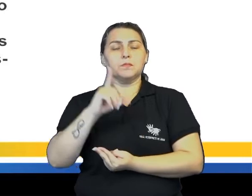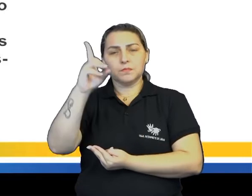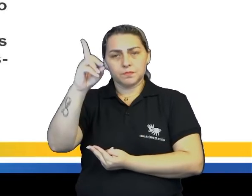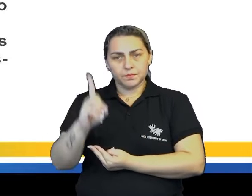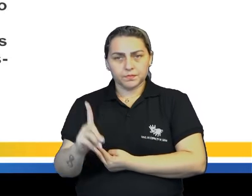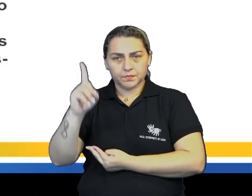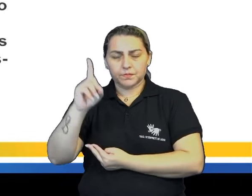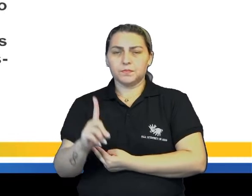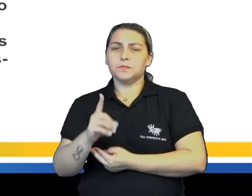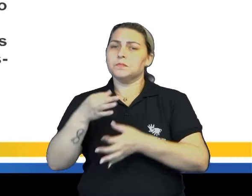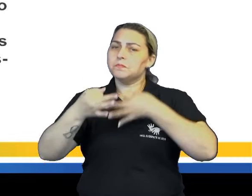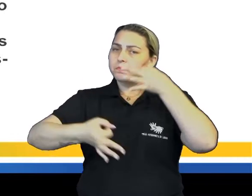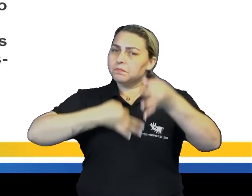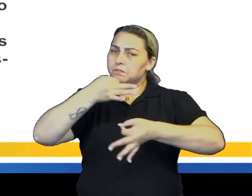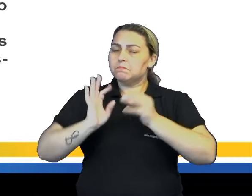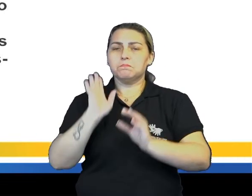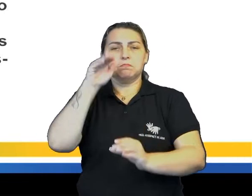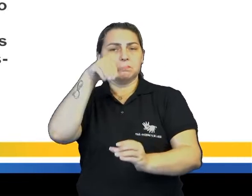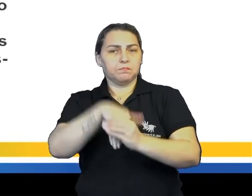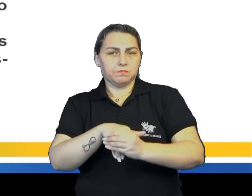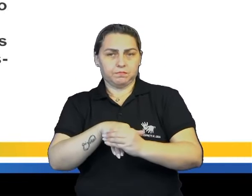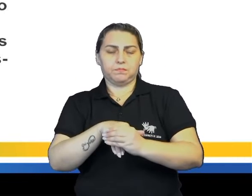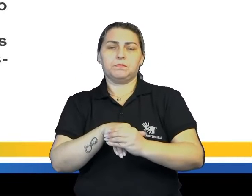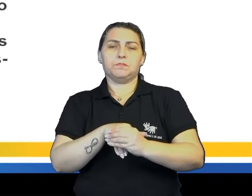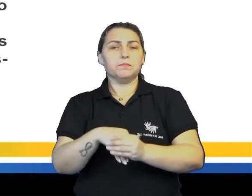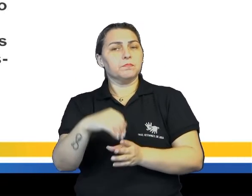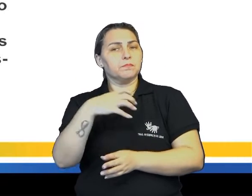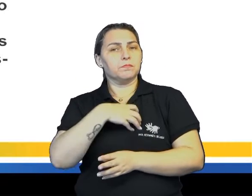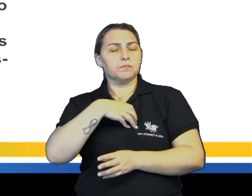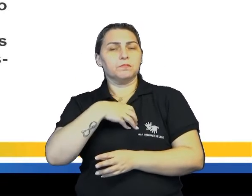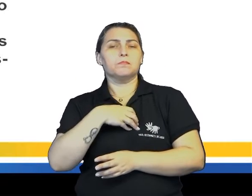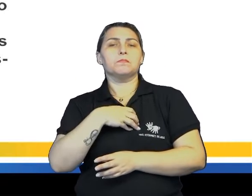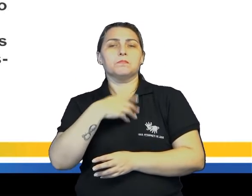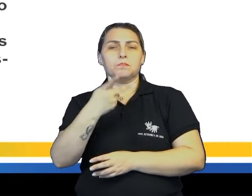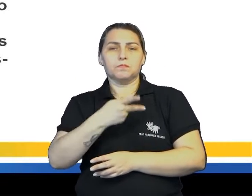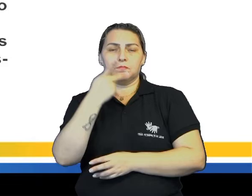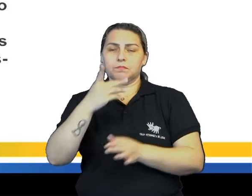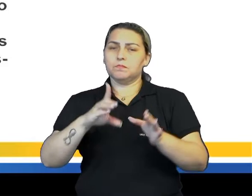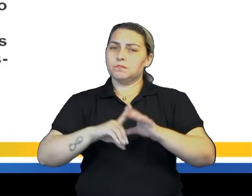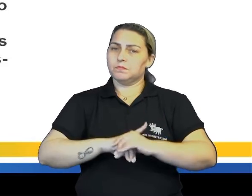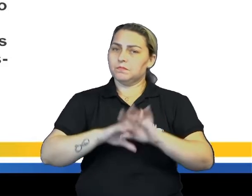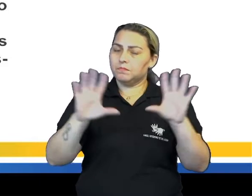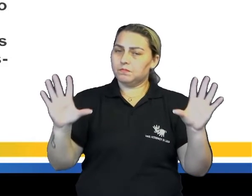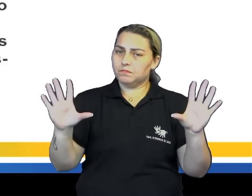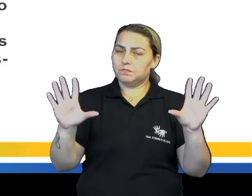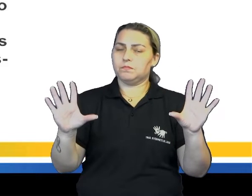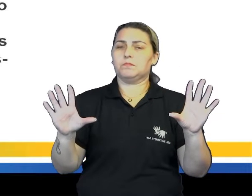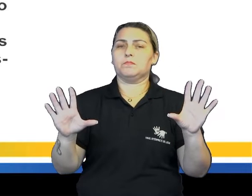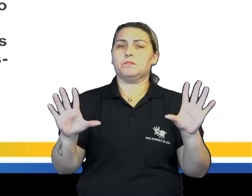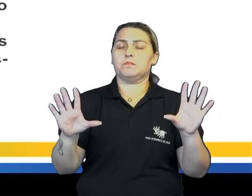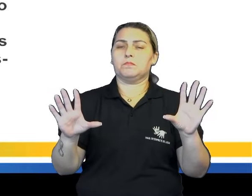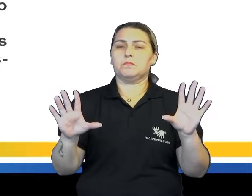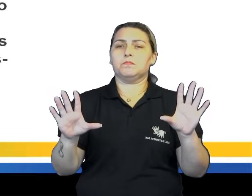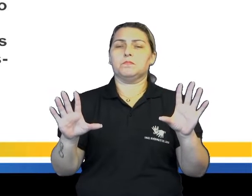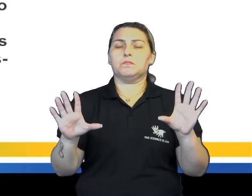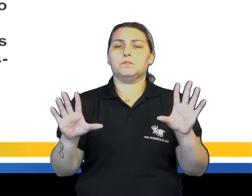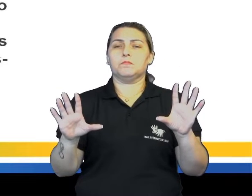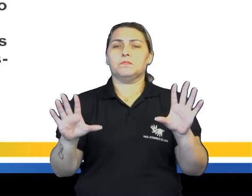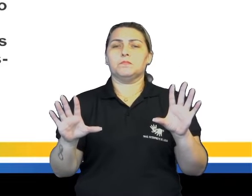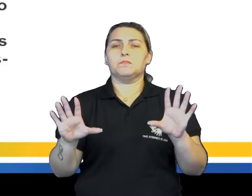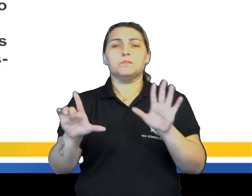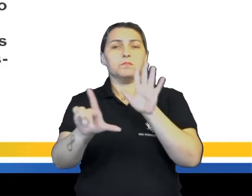direito e se manifestam e votam. Isto é uma maneira direta de exercer a democracia. Ela foi desenvolvida por meio